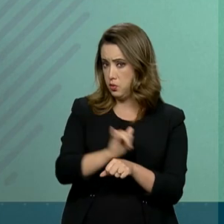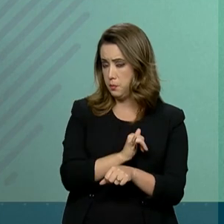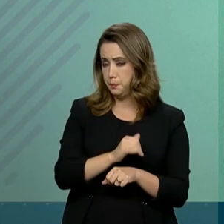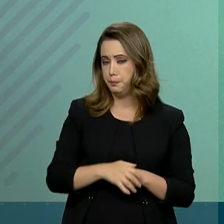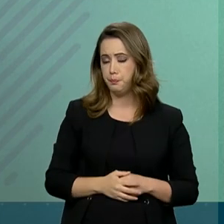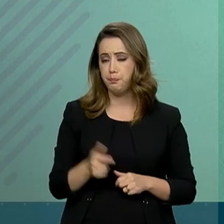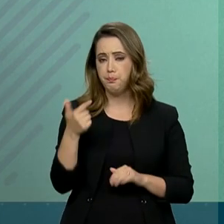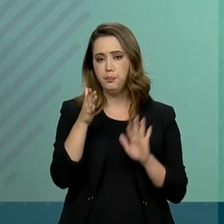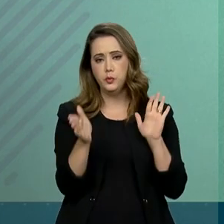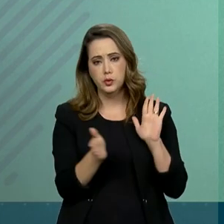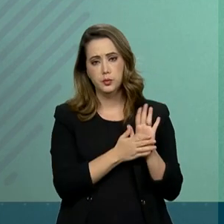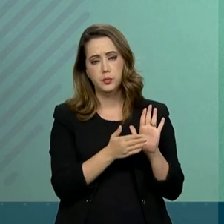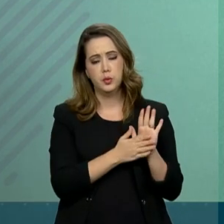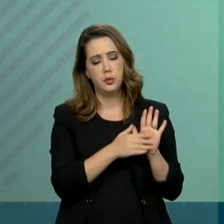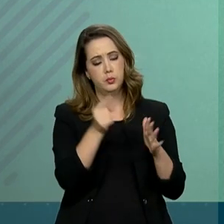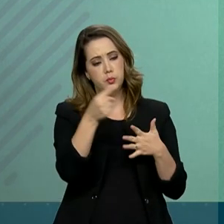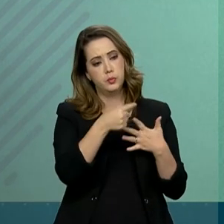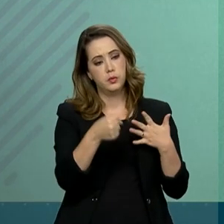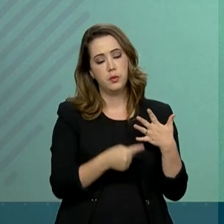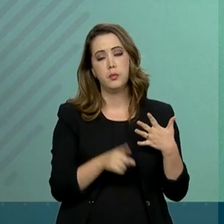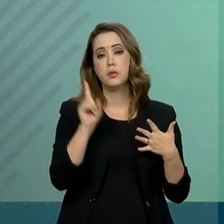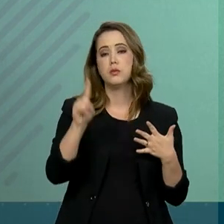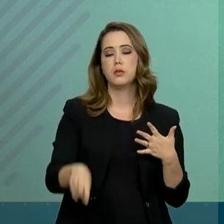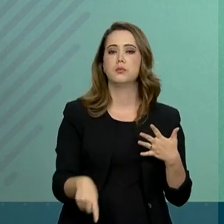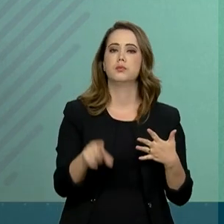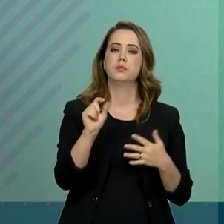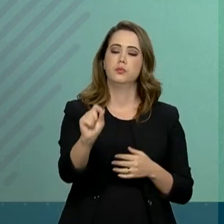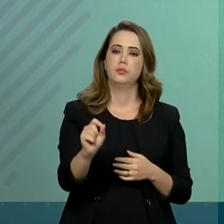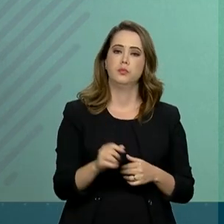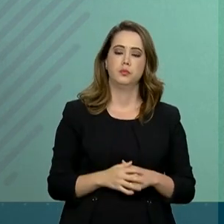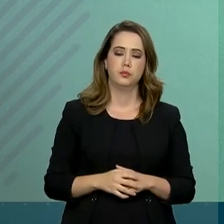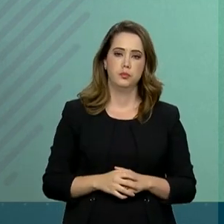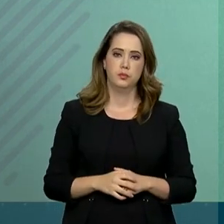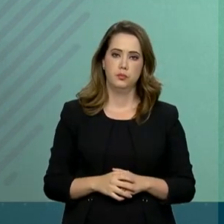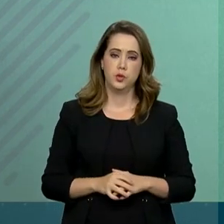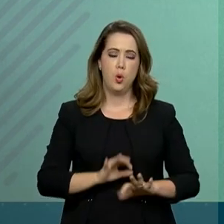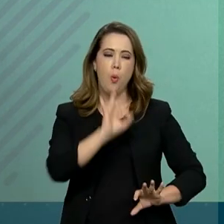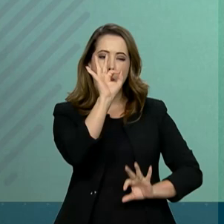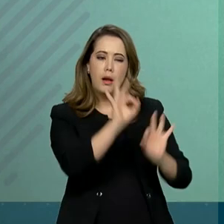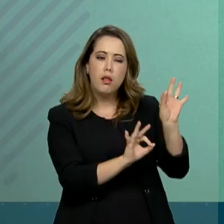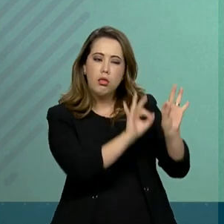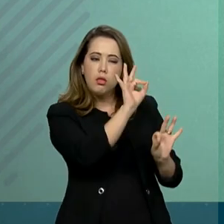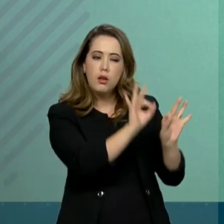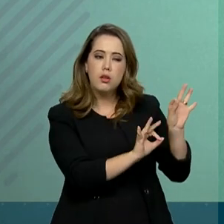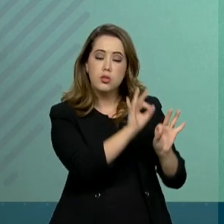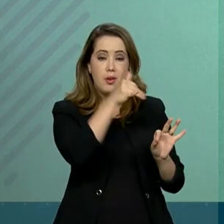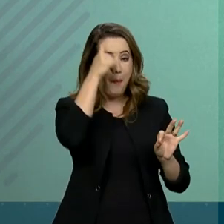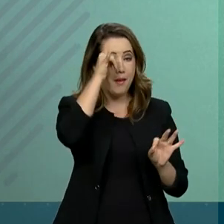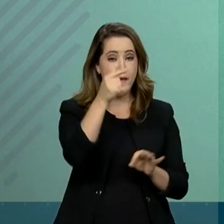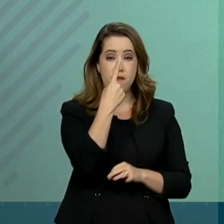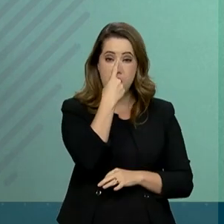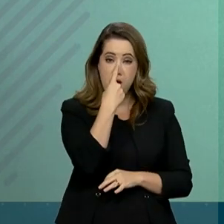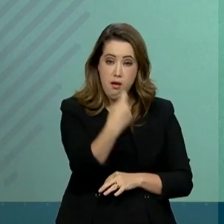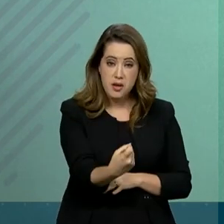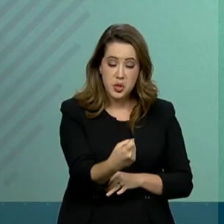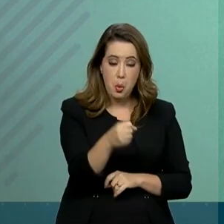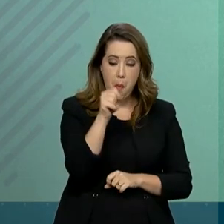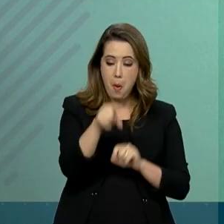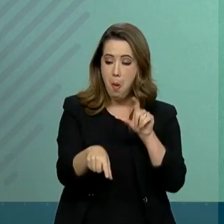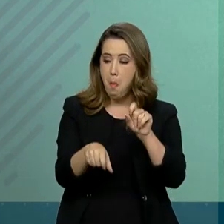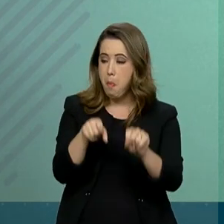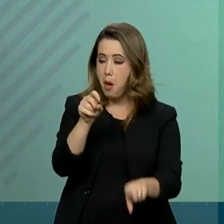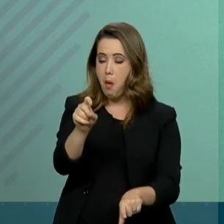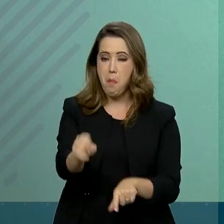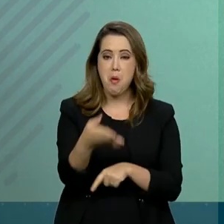em várias vertentes são o plano nacional de combate ao lixo numa e